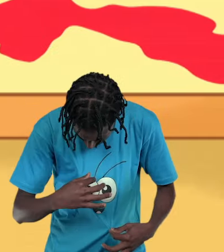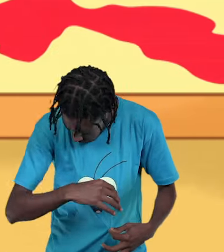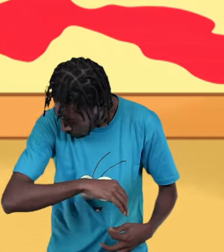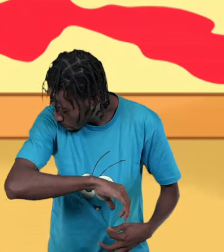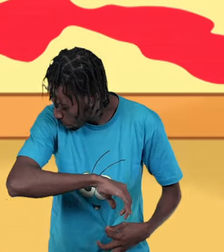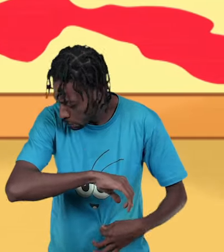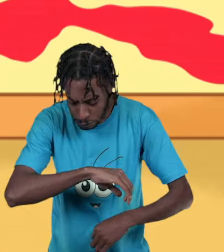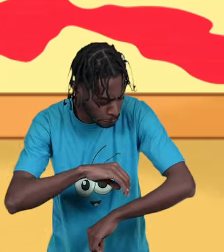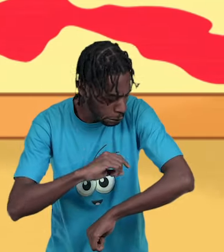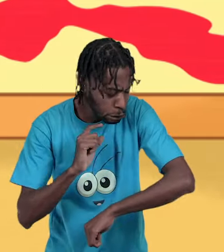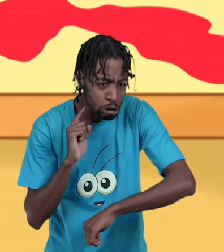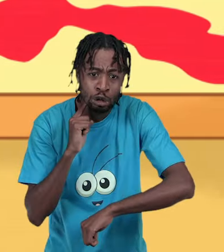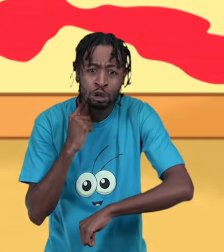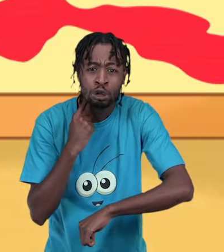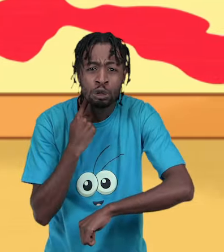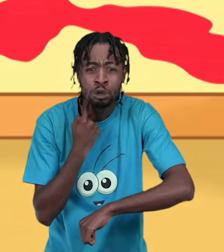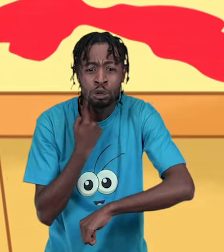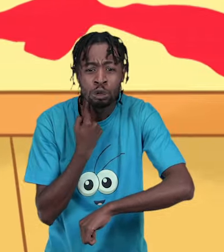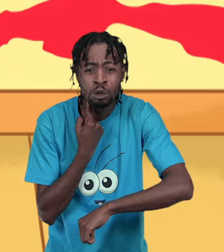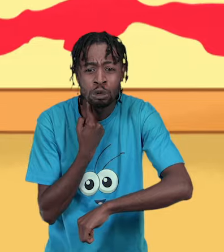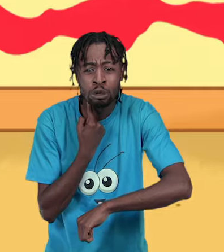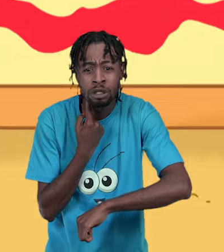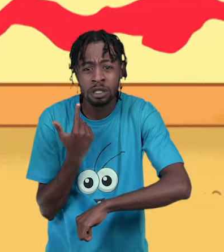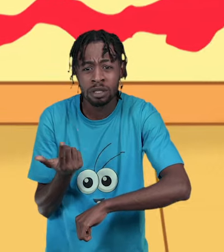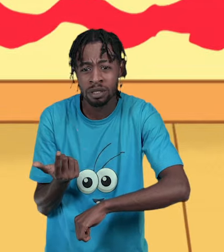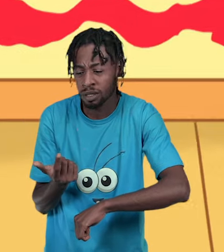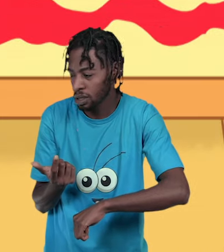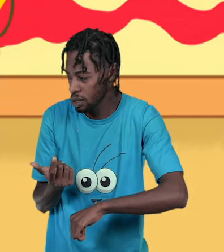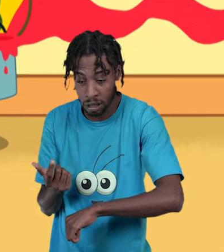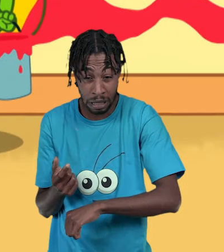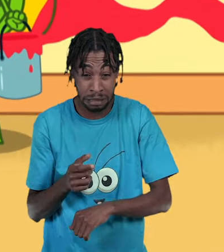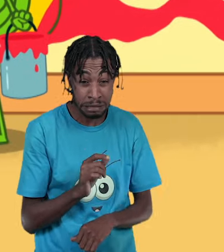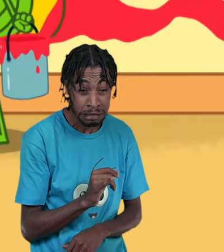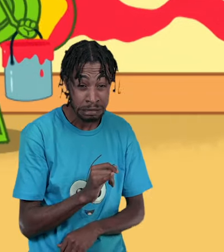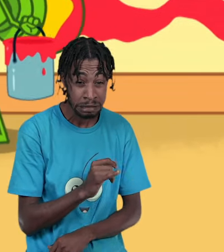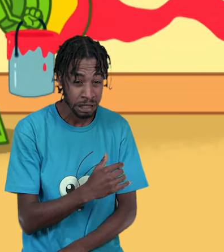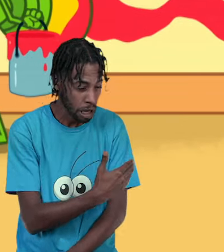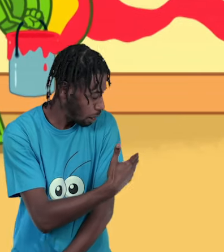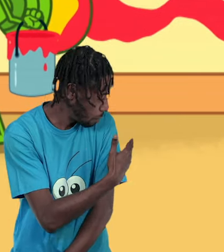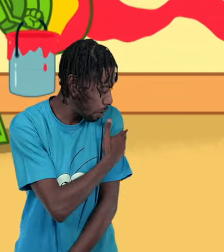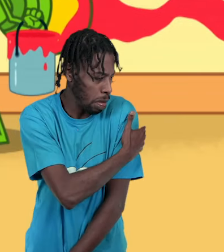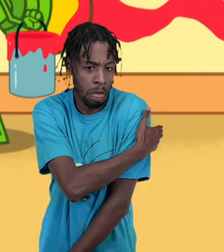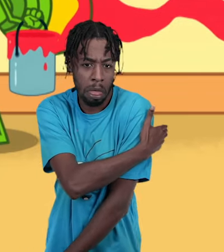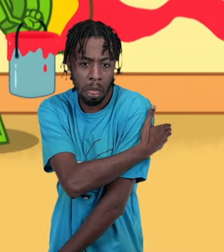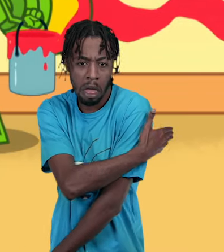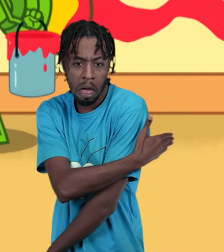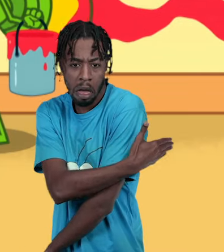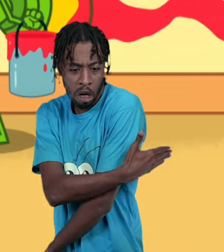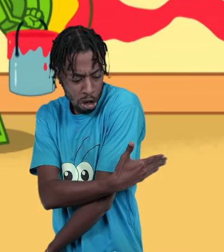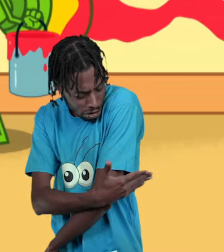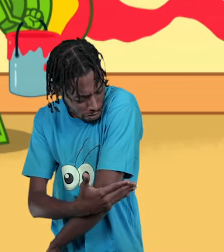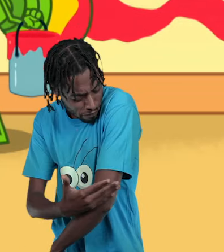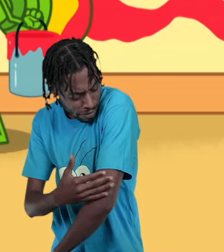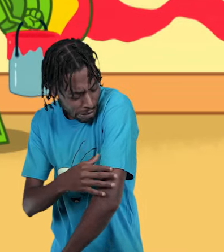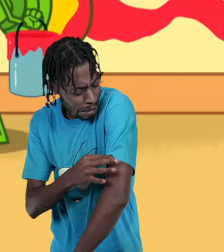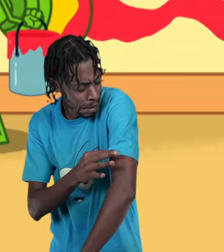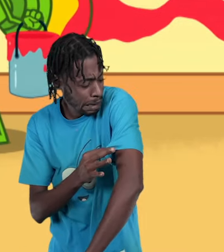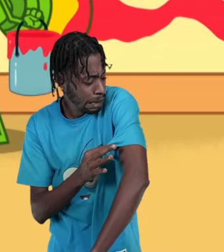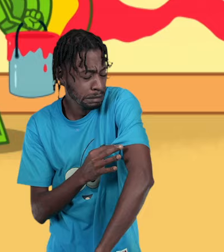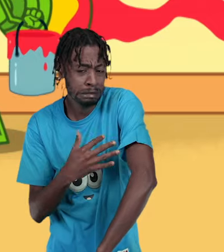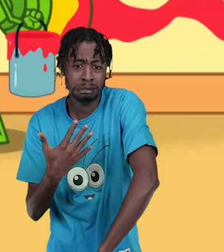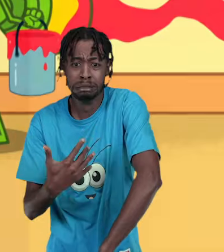Se encostar na tinta fresca Pintadinho vai